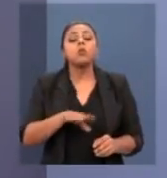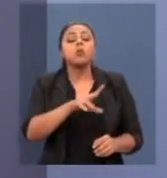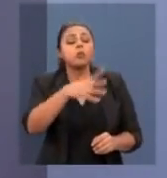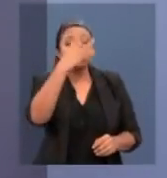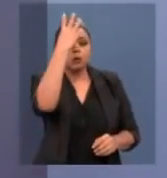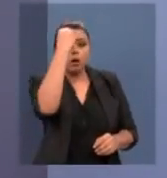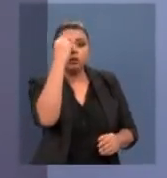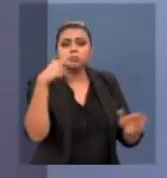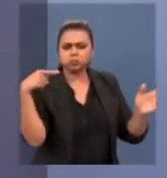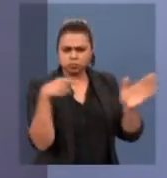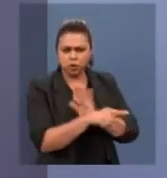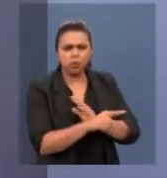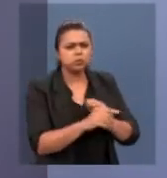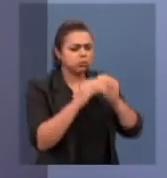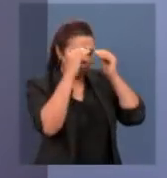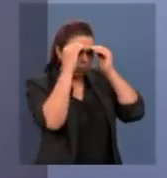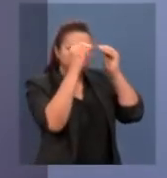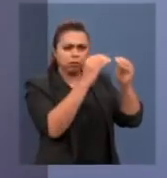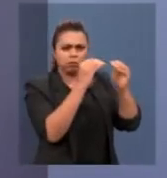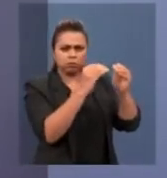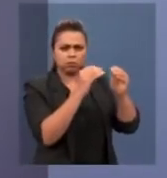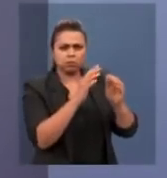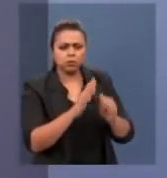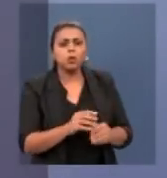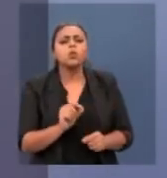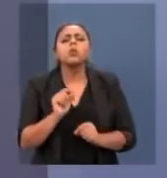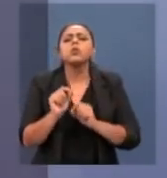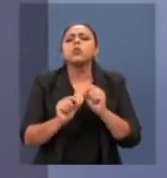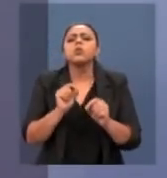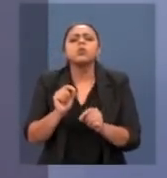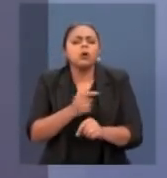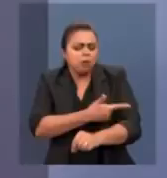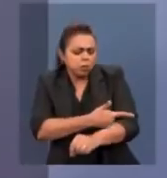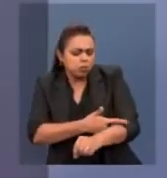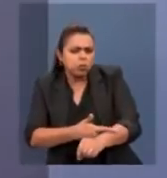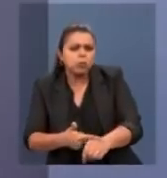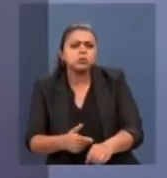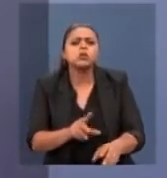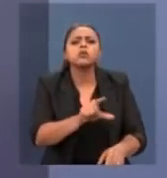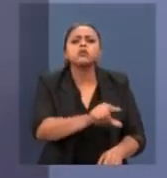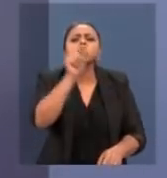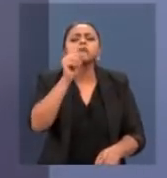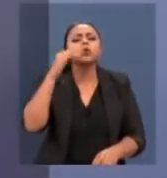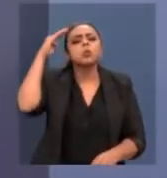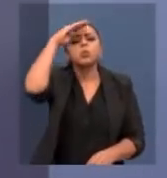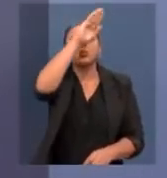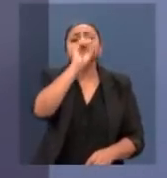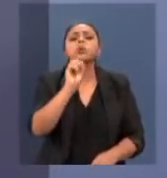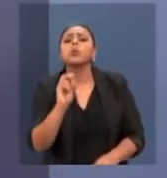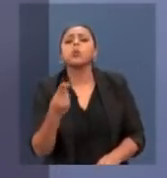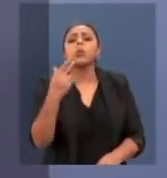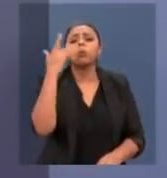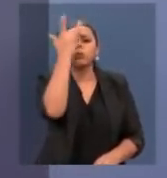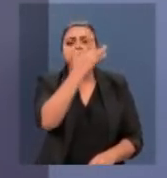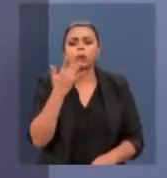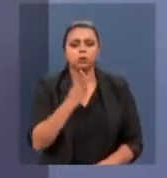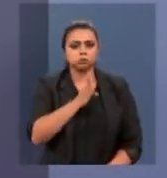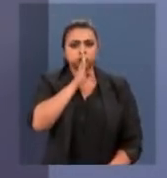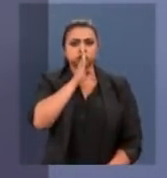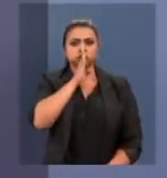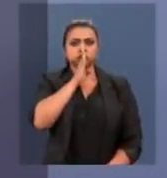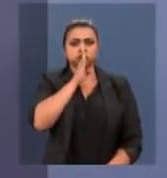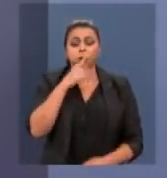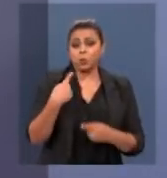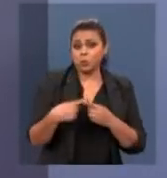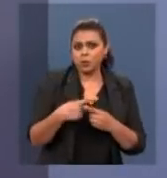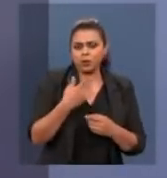grande respeitosamente você vai ficar com bolsonaro o qualidade e não falou que está com ninguém vai conversar com a executiva que ele